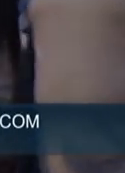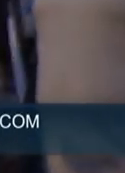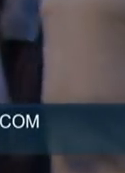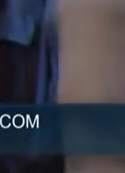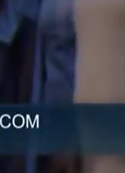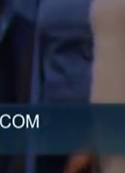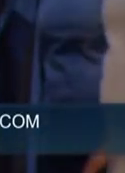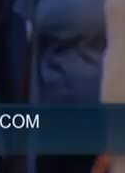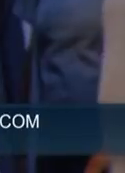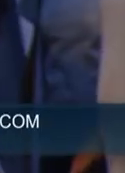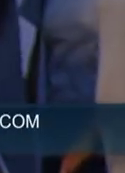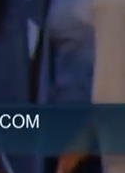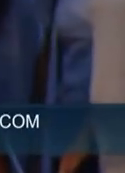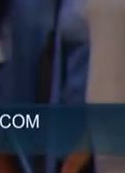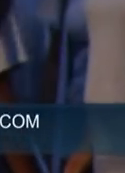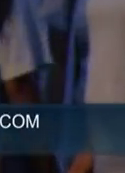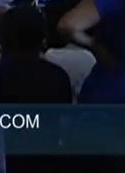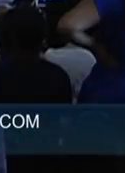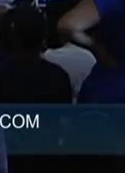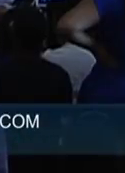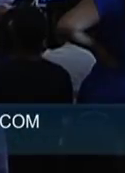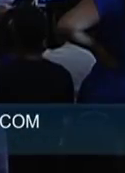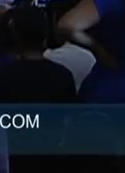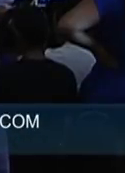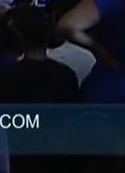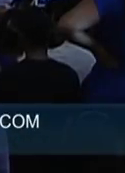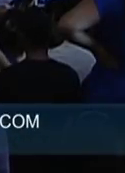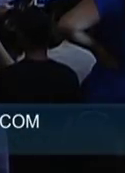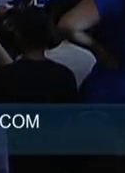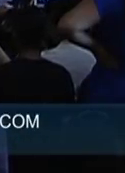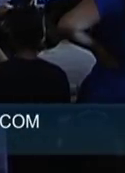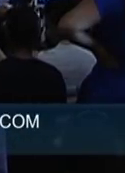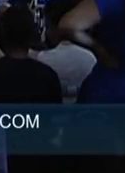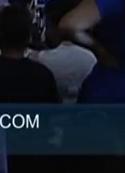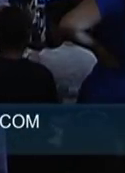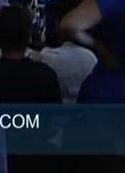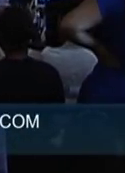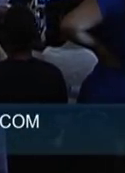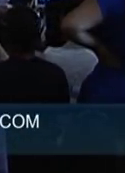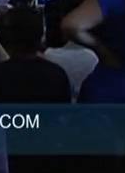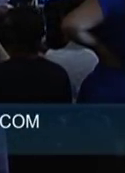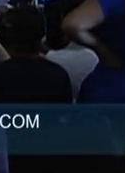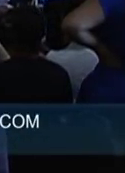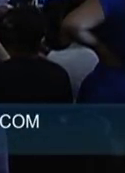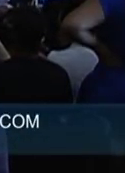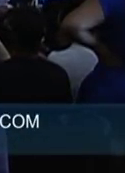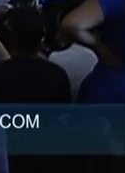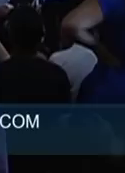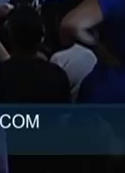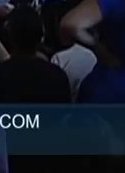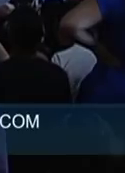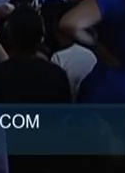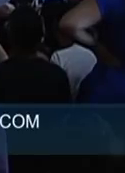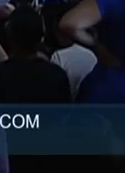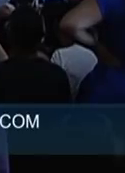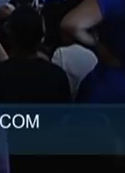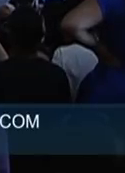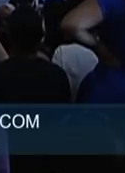promove uma reflexão constante sobre